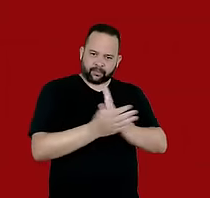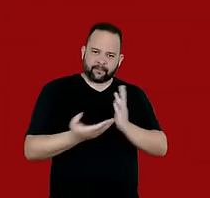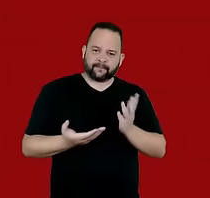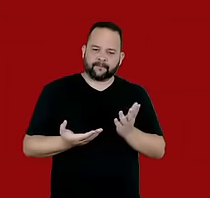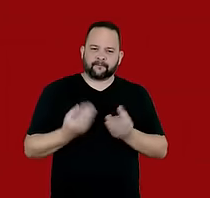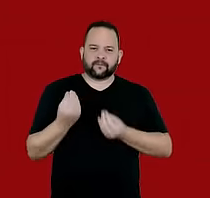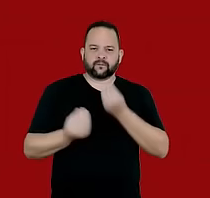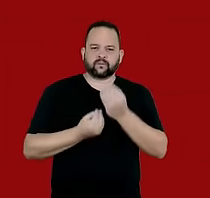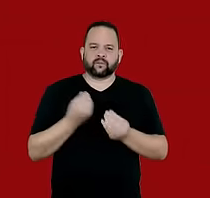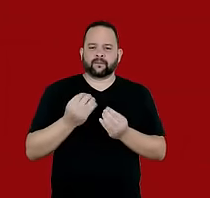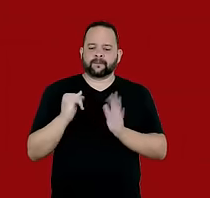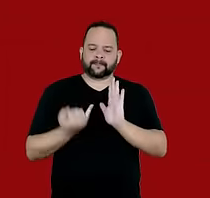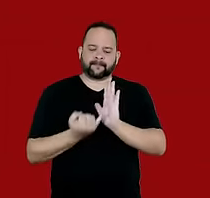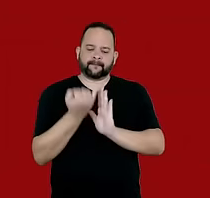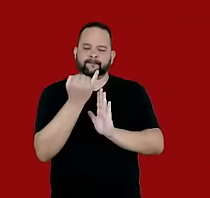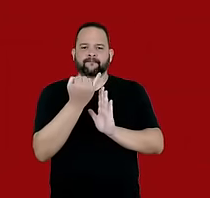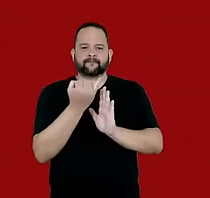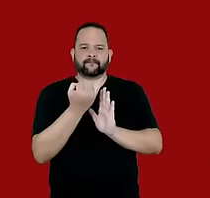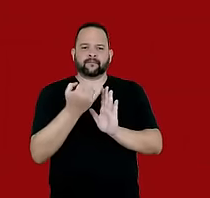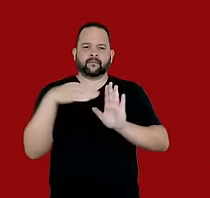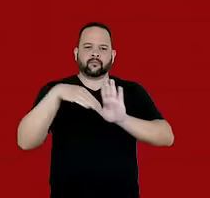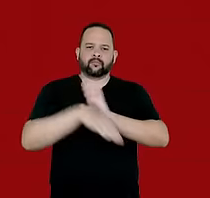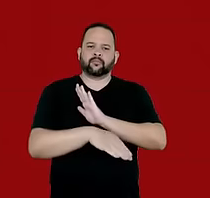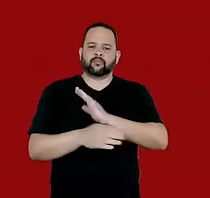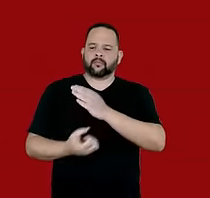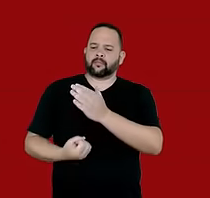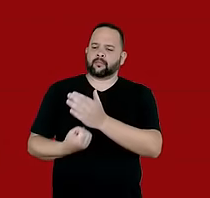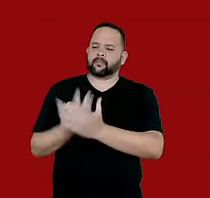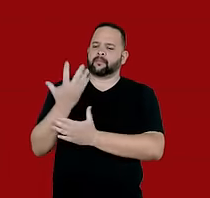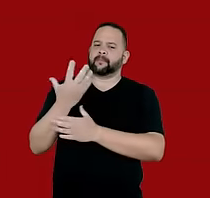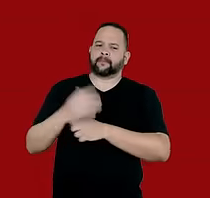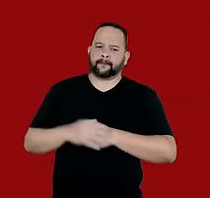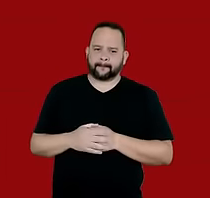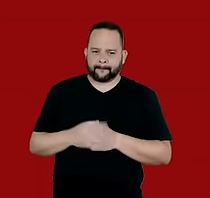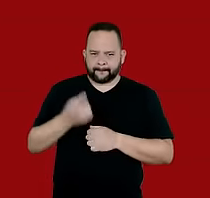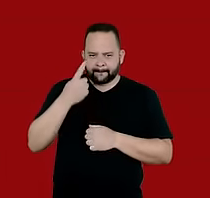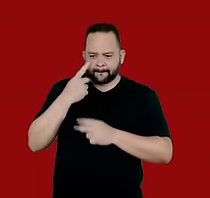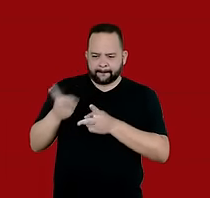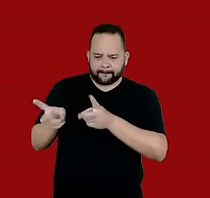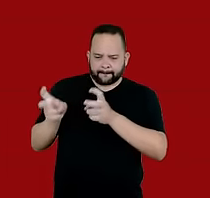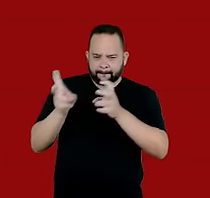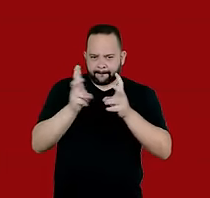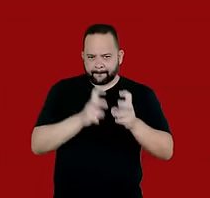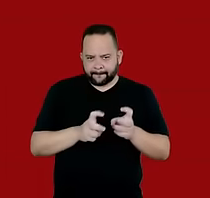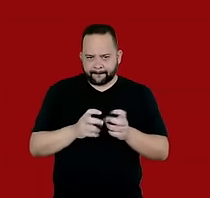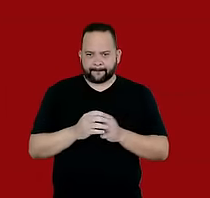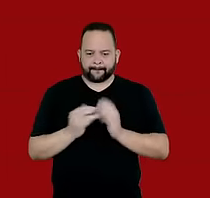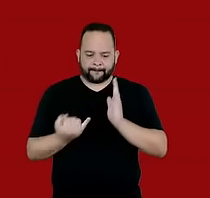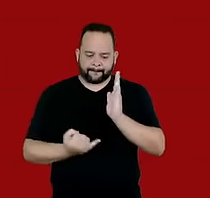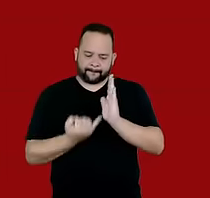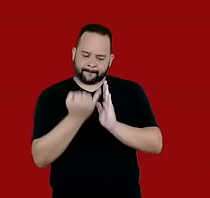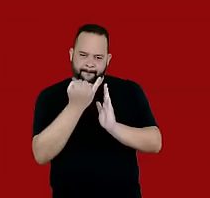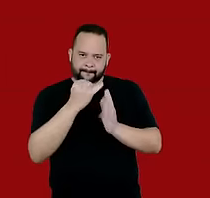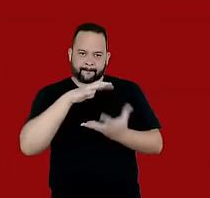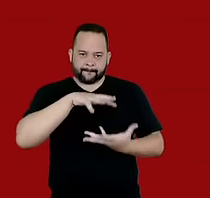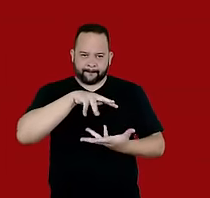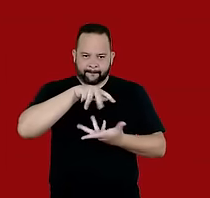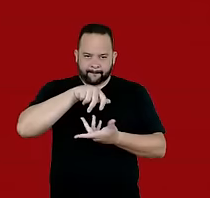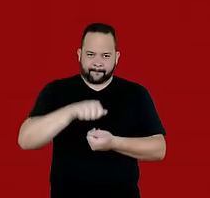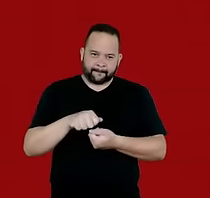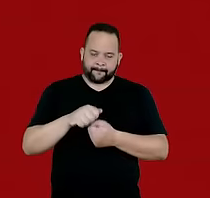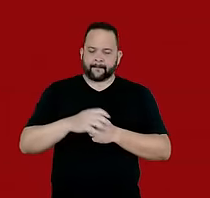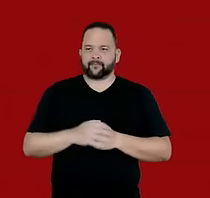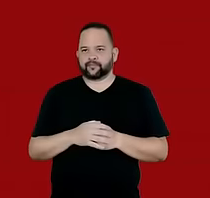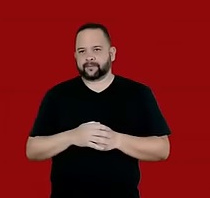Global vai vir né então a gente começou a ver ao longo de um tempo que a desinflação Global ela era contada como uma